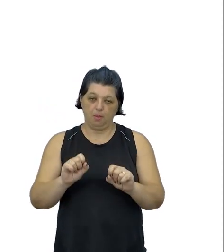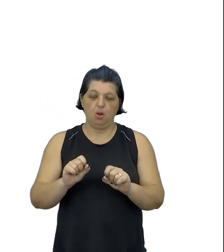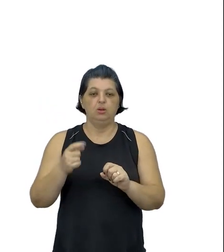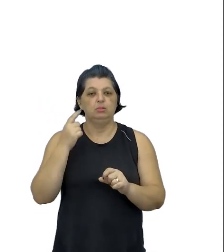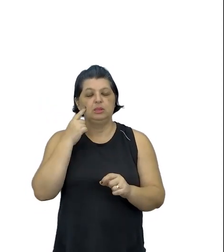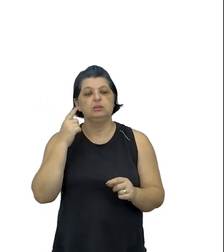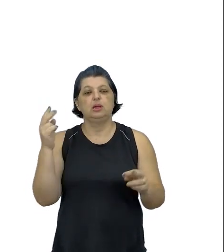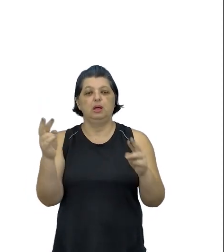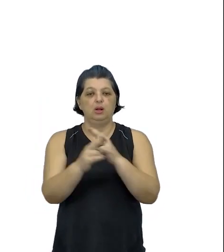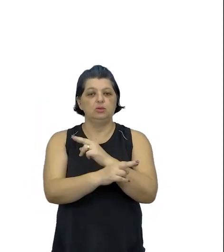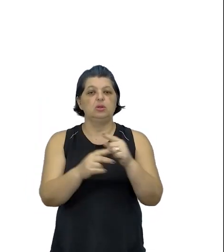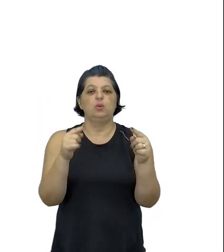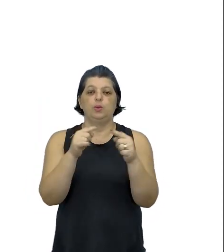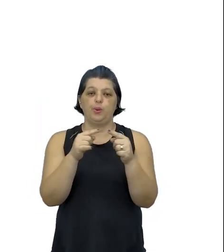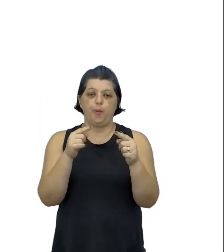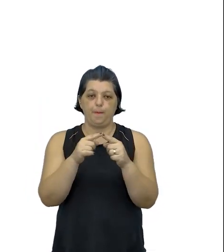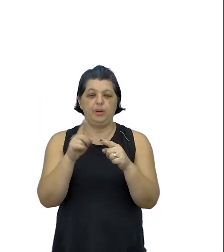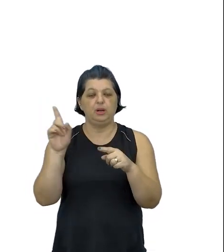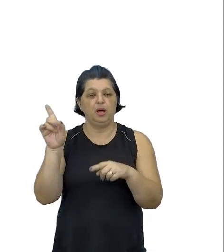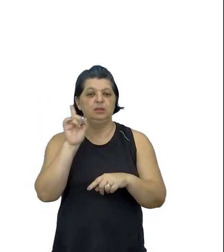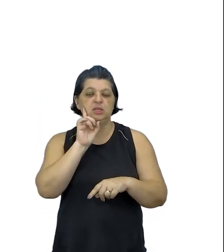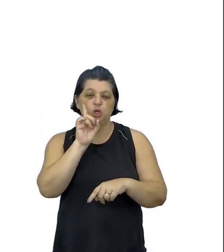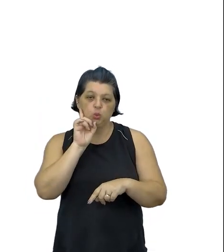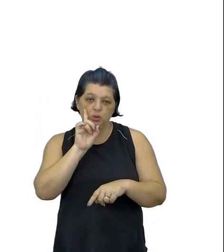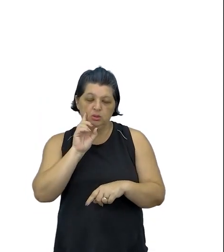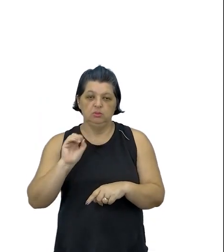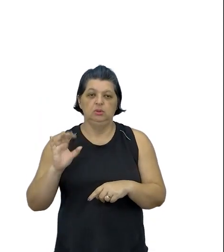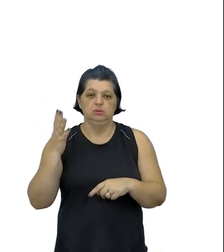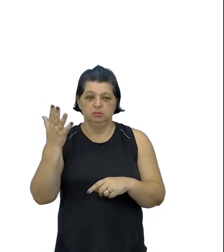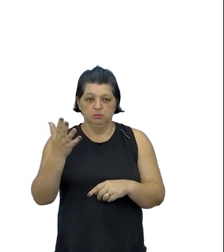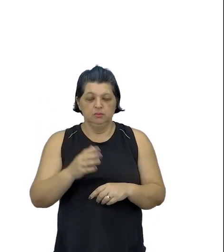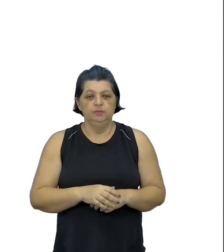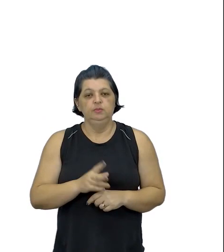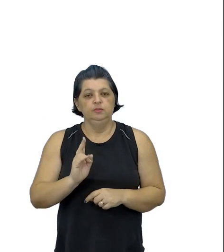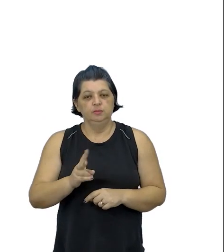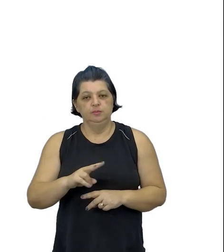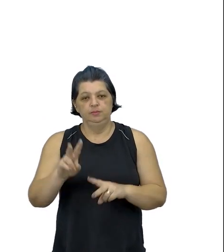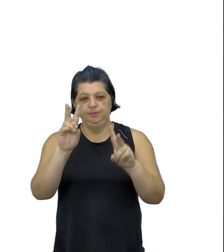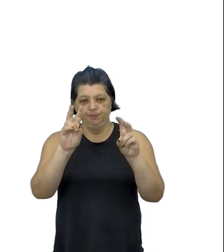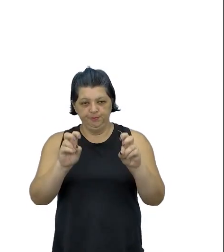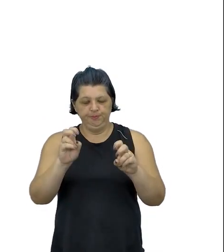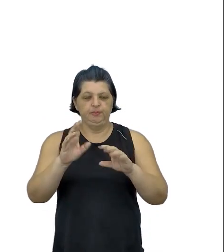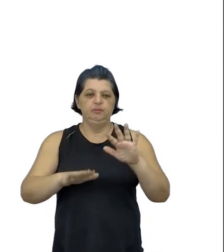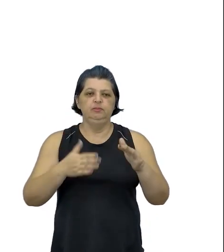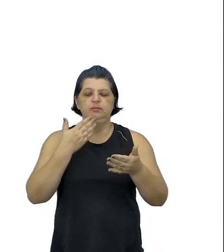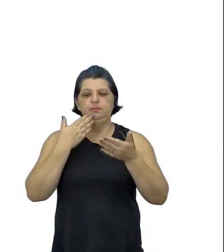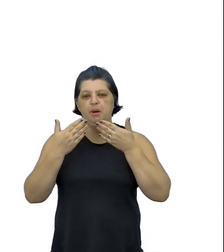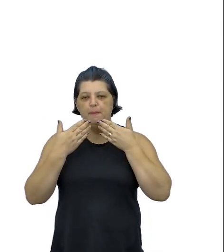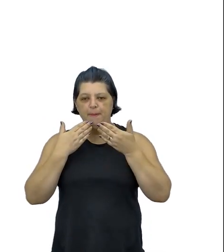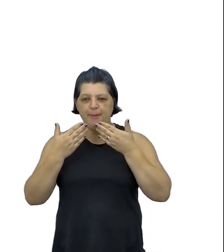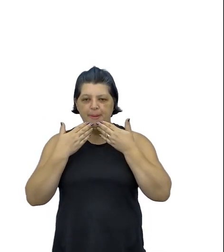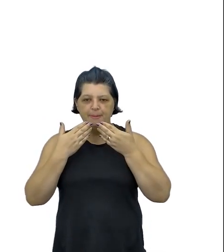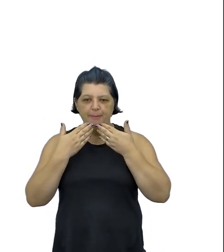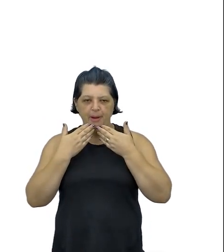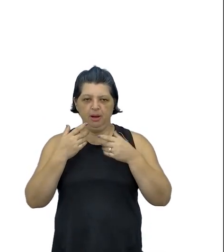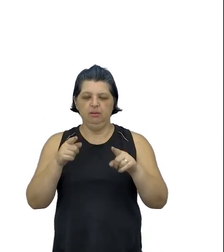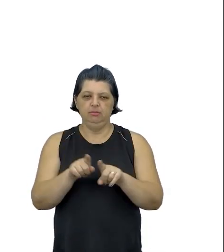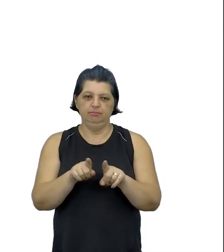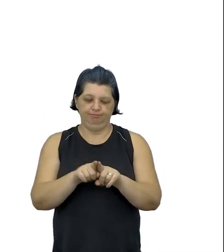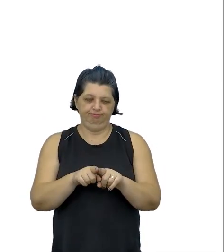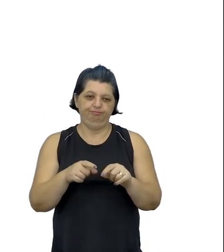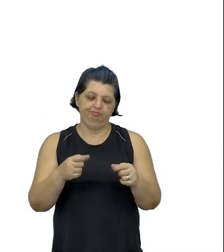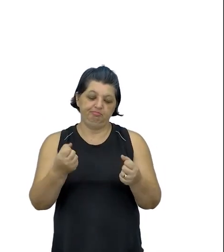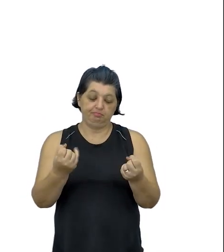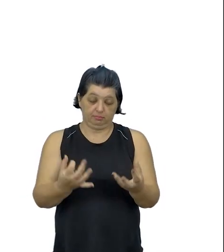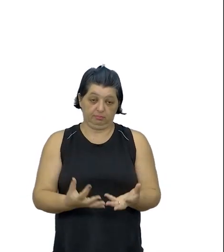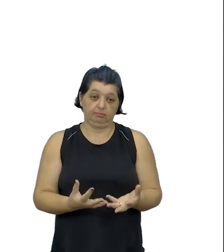de temas, sempre a aula vai ser induzida a isso, os alunos gostam de conversar, então eles vão também